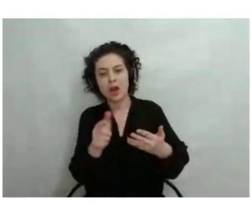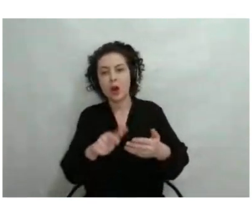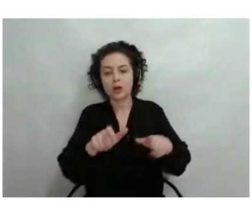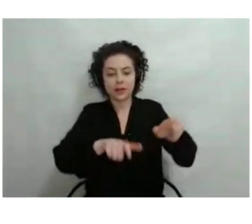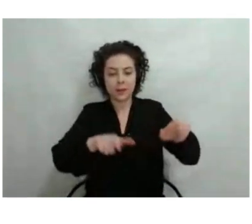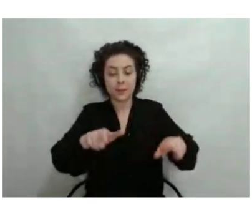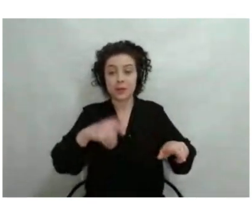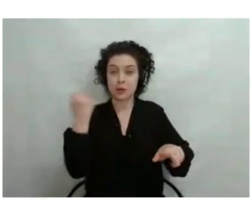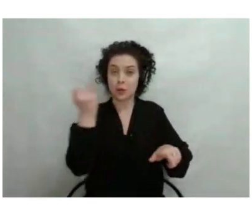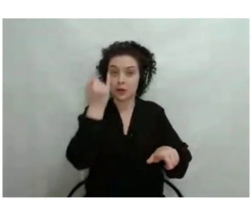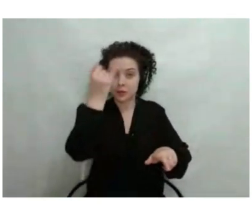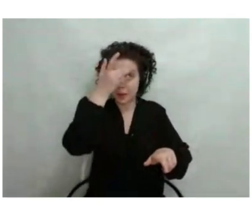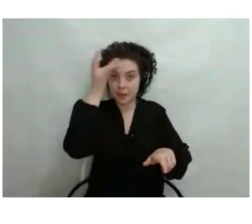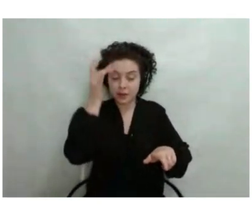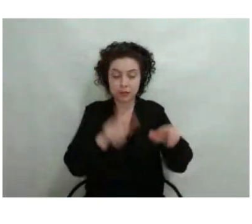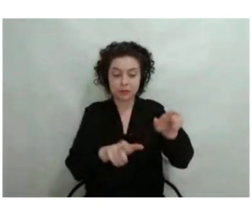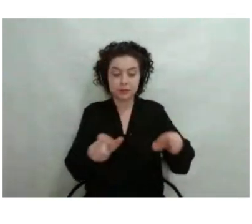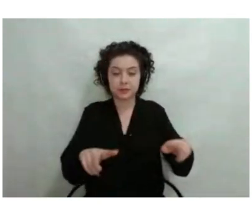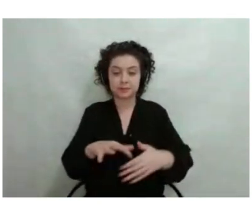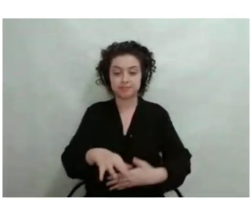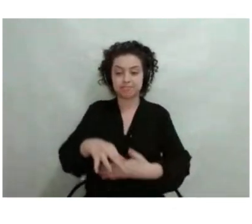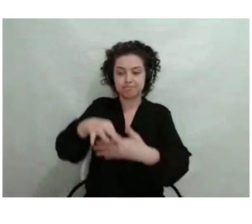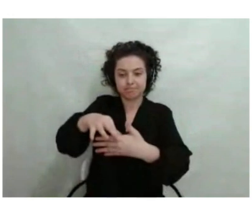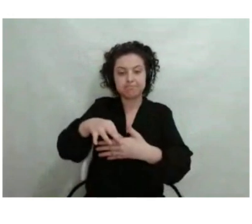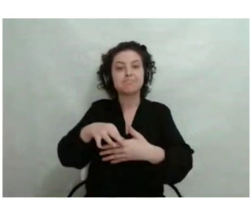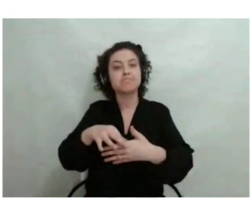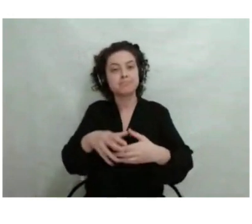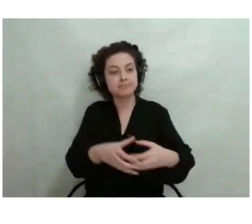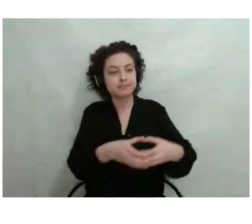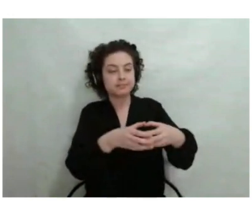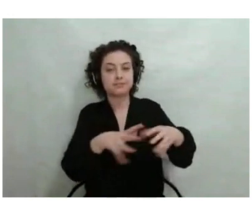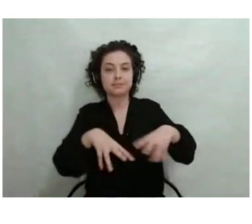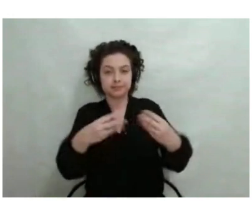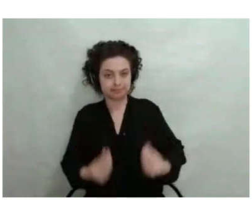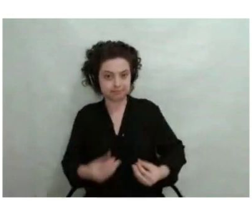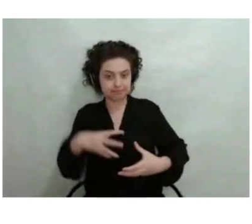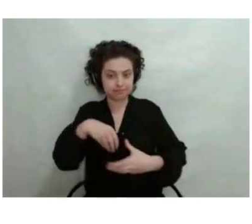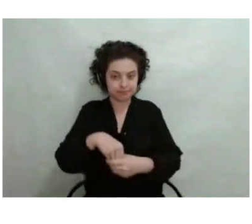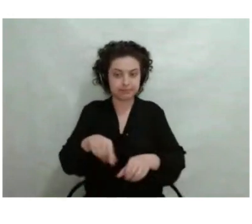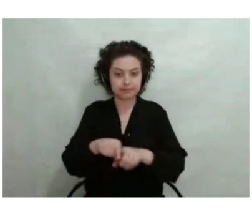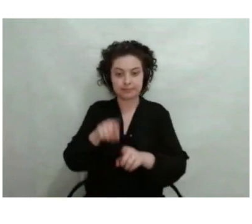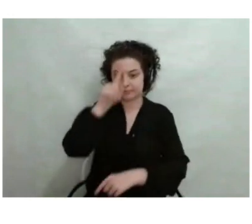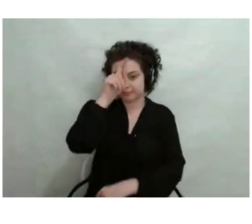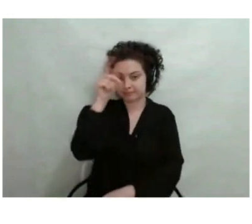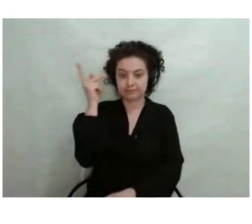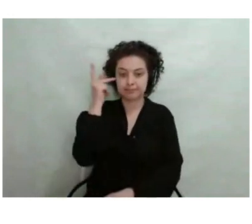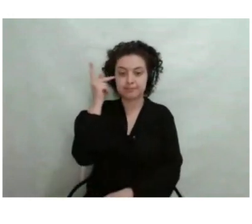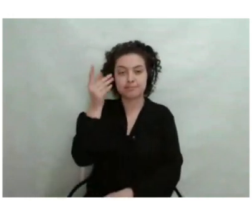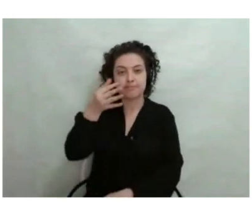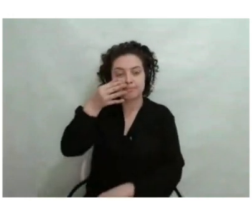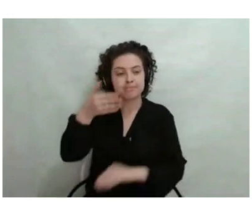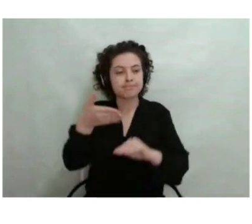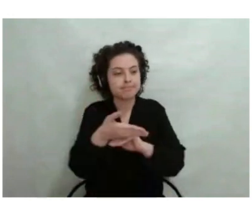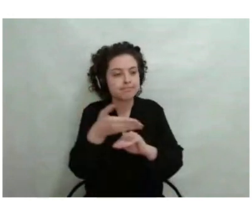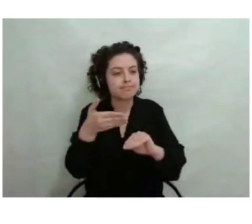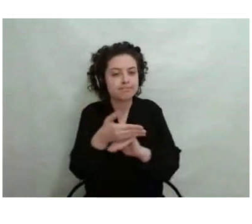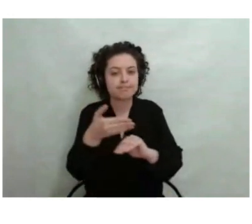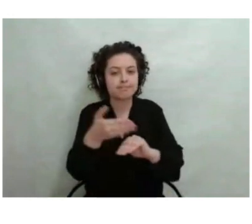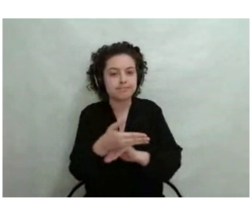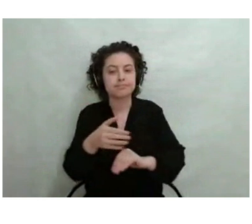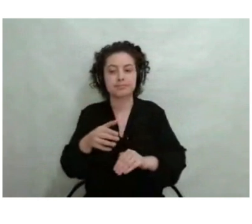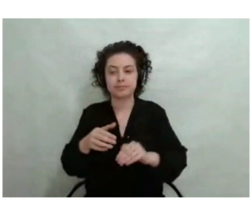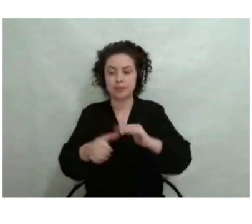importantes, liderando o enfrentamento na Unifesp, o Hospital São Paulo estava presente, seja pela superintendência, seja por